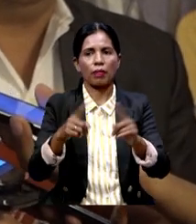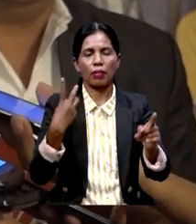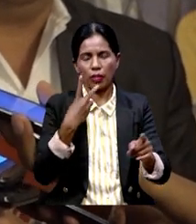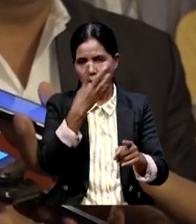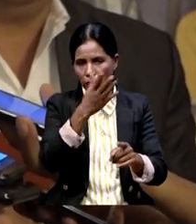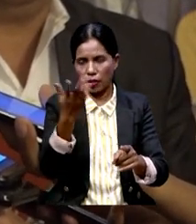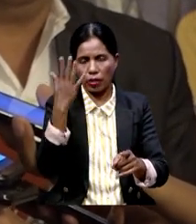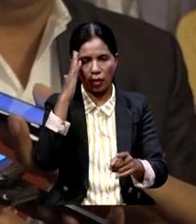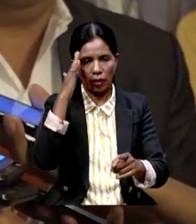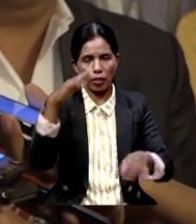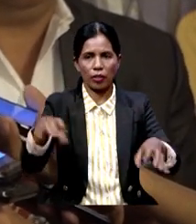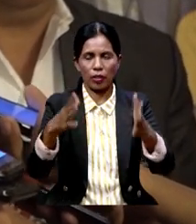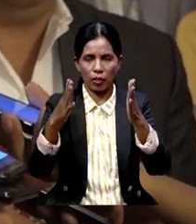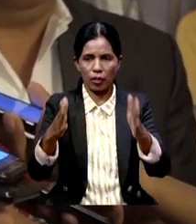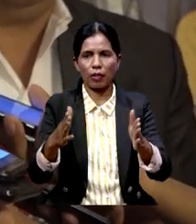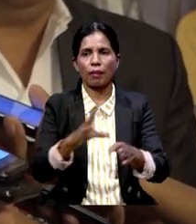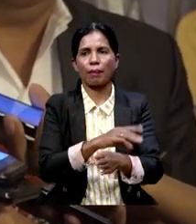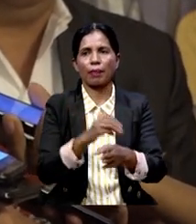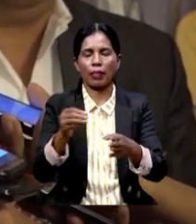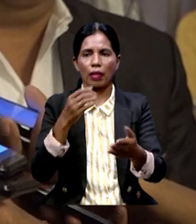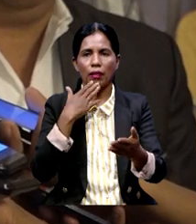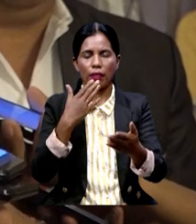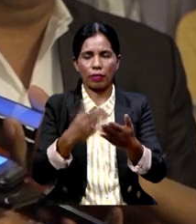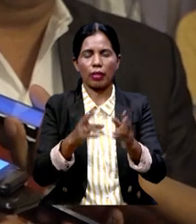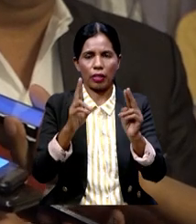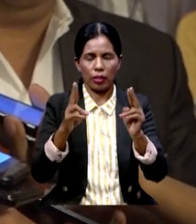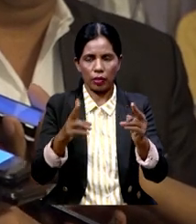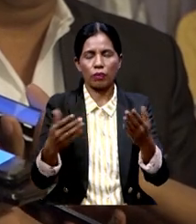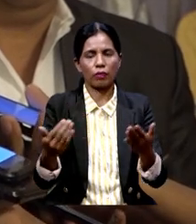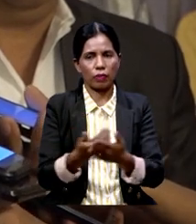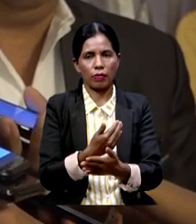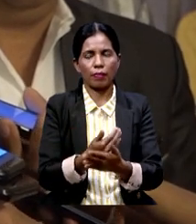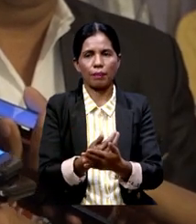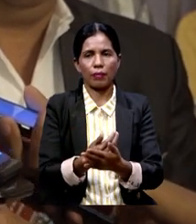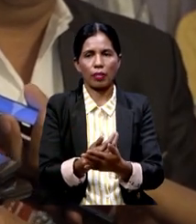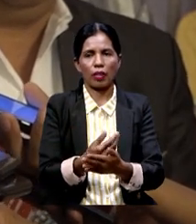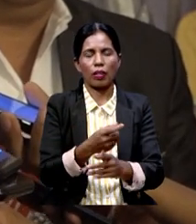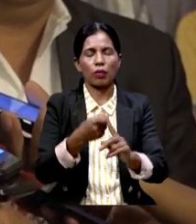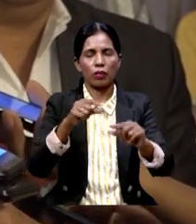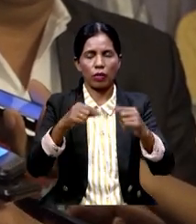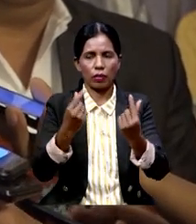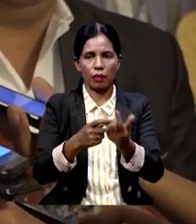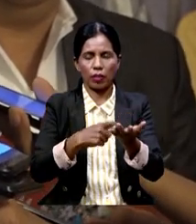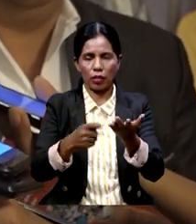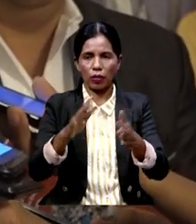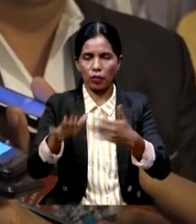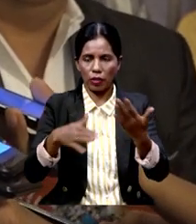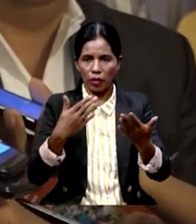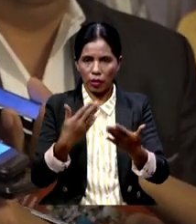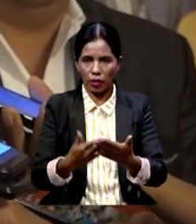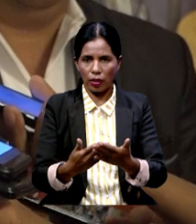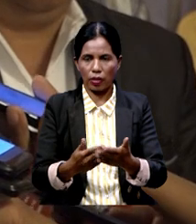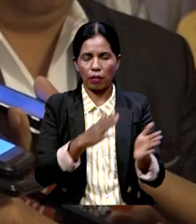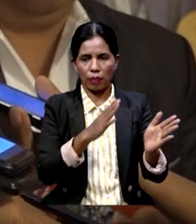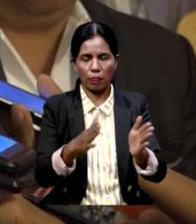sera tene katak sistema ne agora nene mais avançadona. Significa katak parte equipa teknik sira otu tutu nebe mak